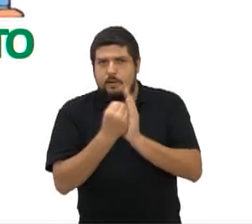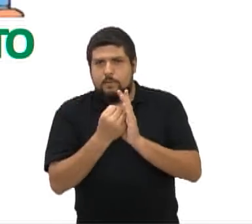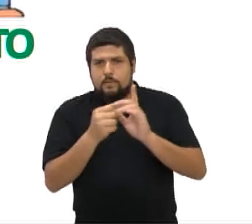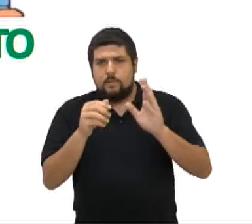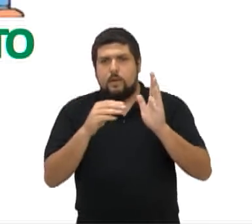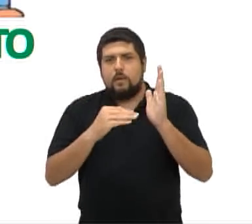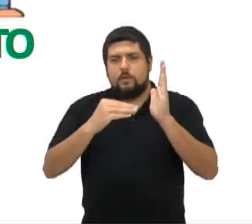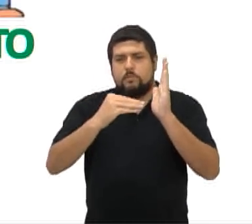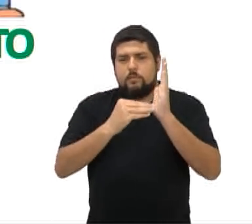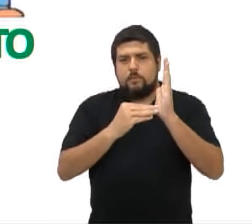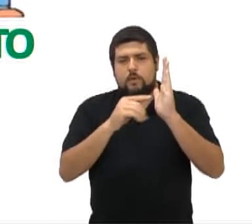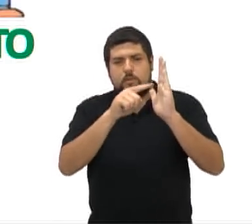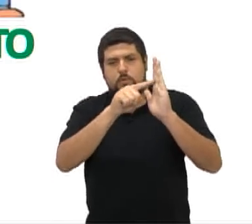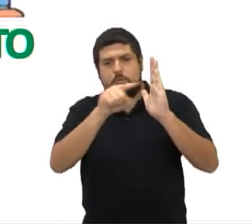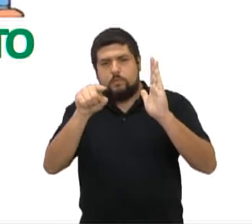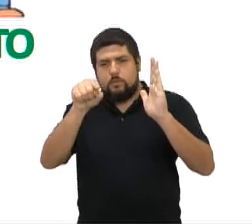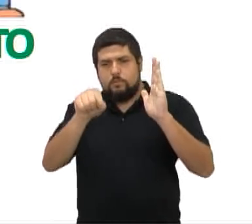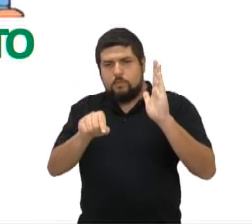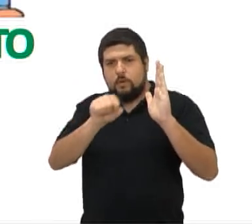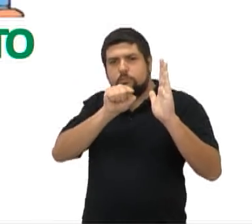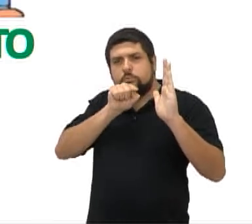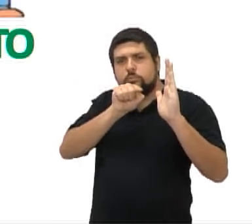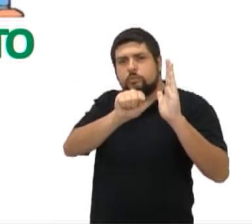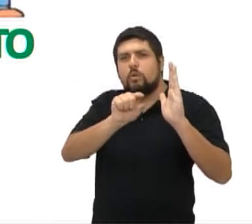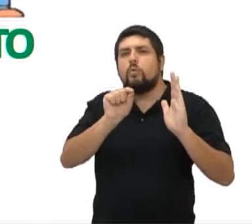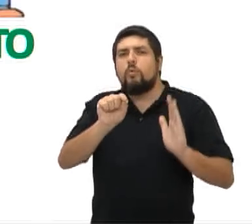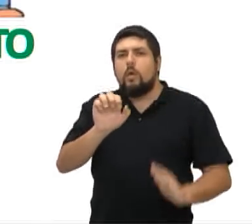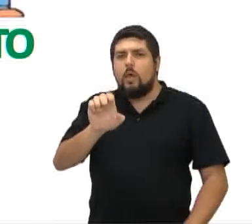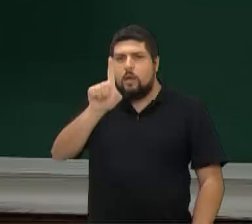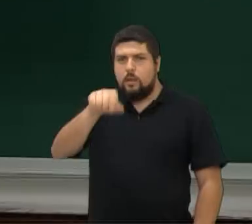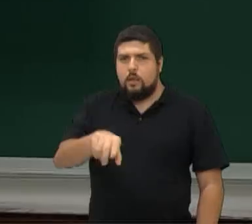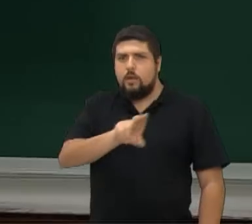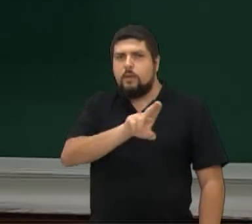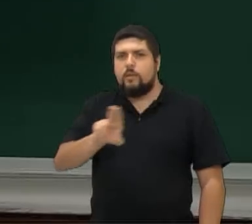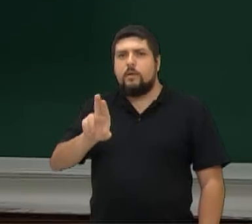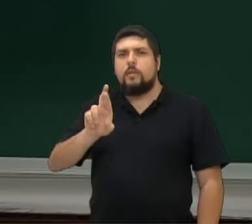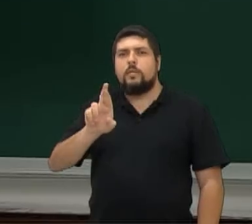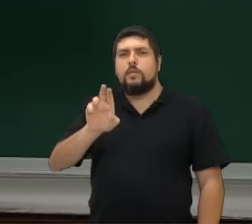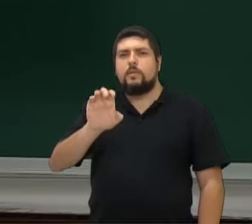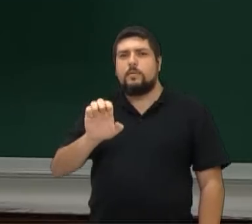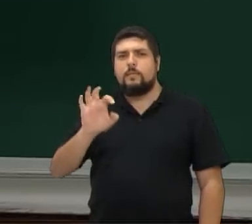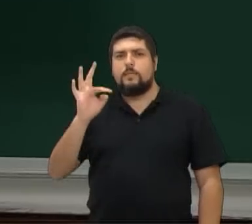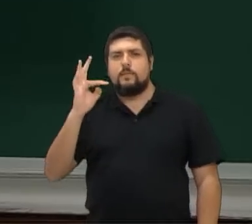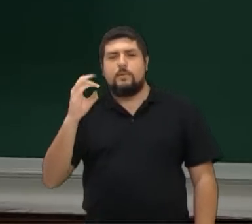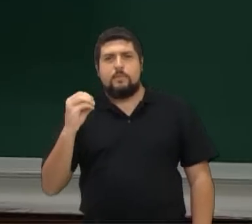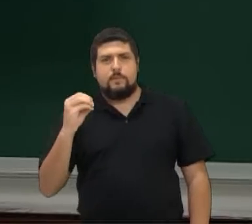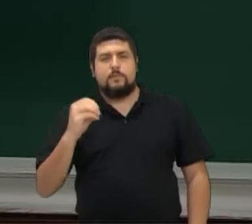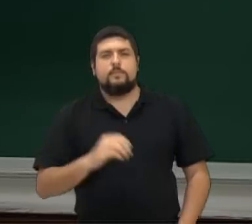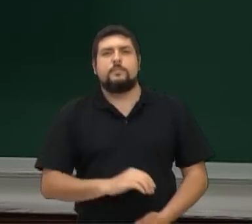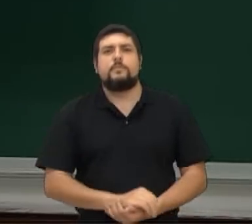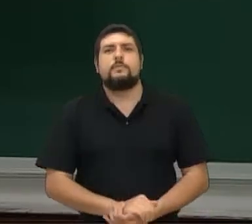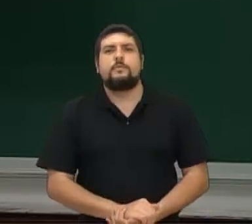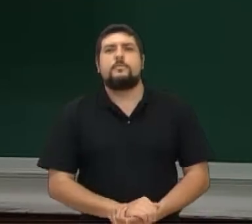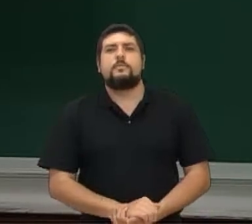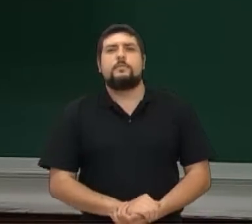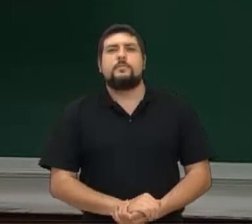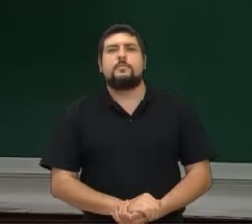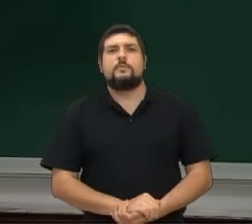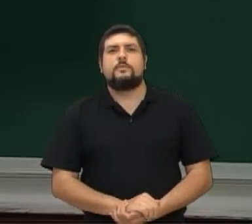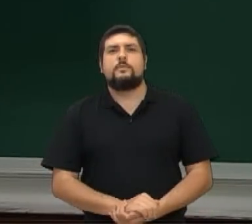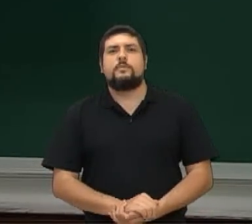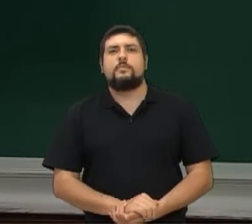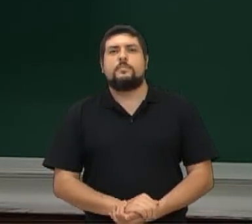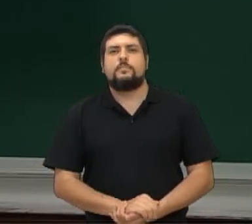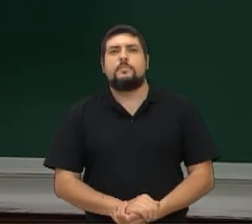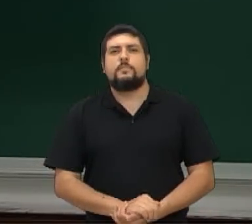90 graus. Então, ele está simbolizando aqui desse lado um ângulo reto e aqui ele está simbolizando